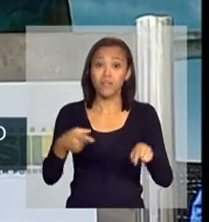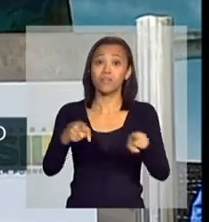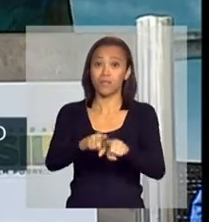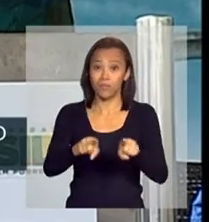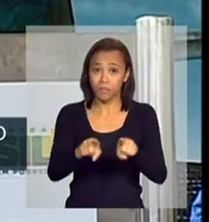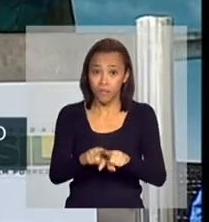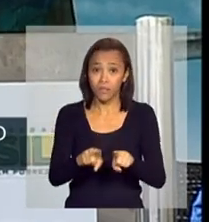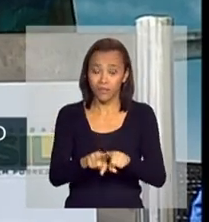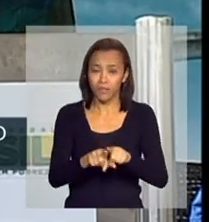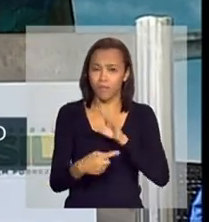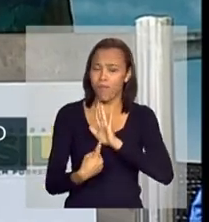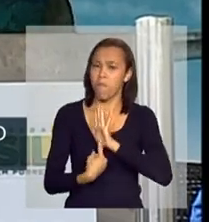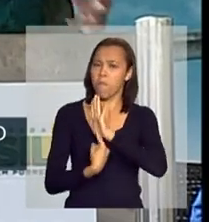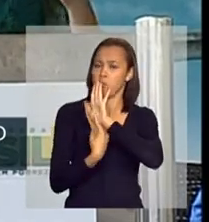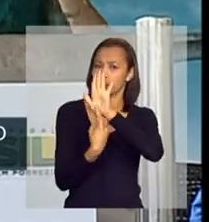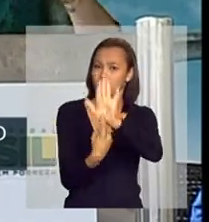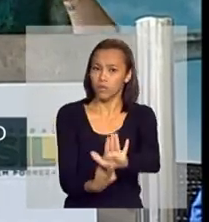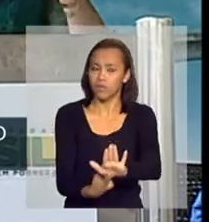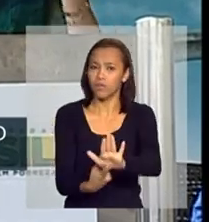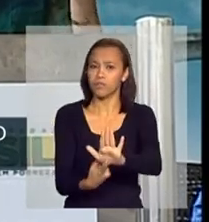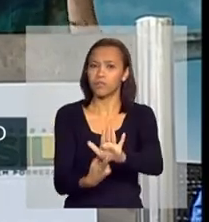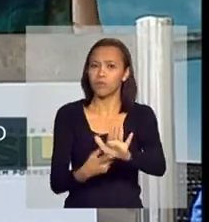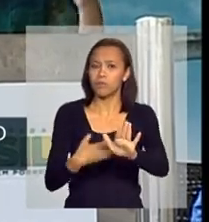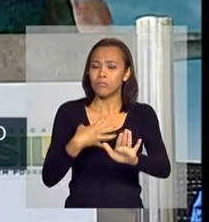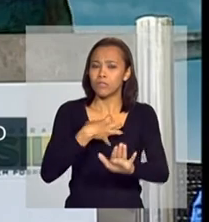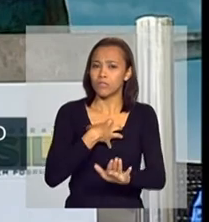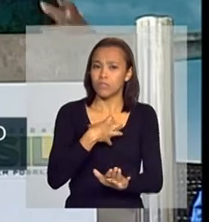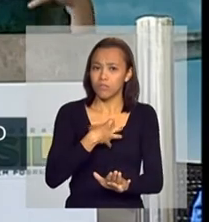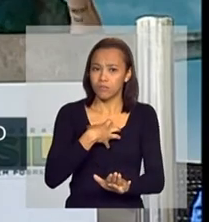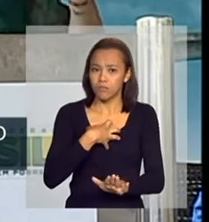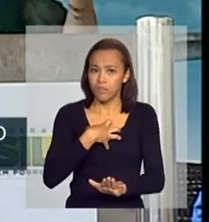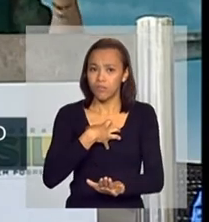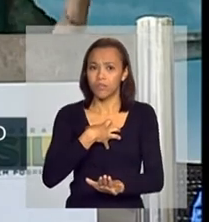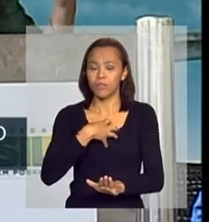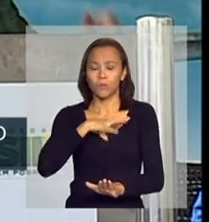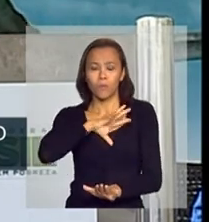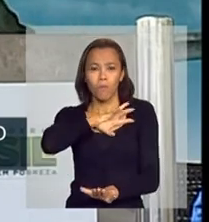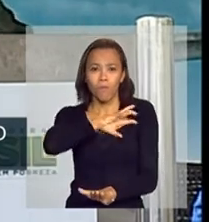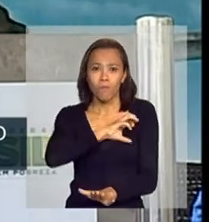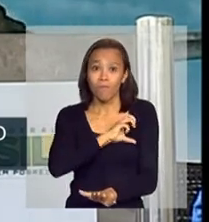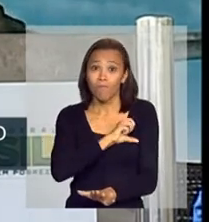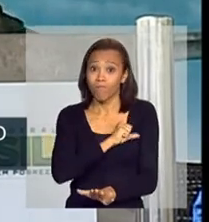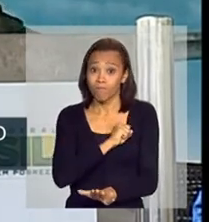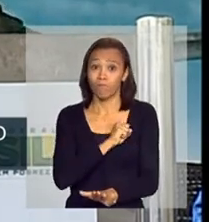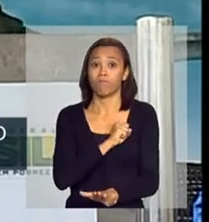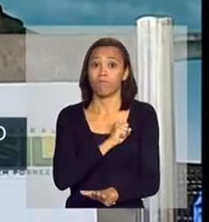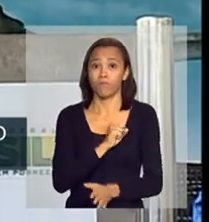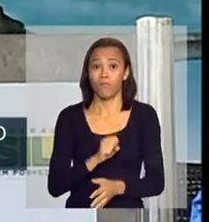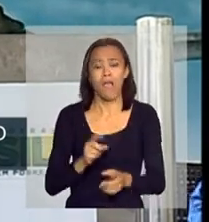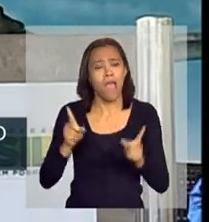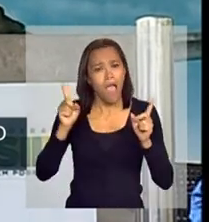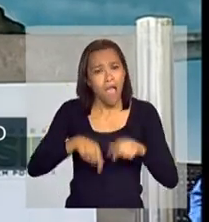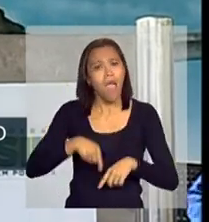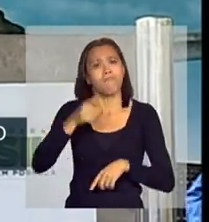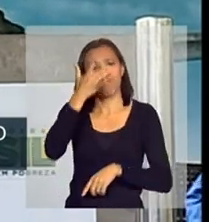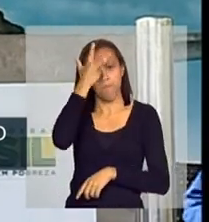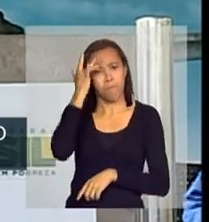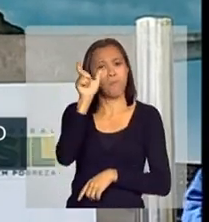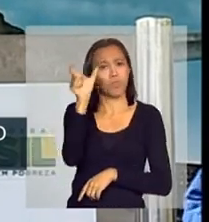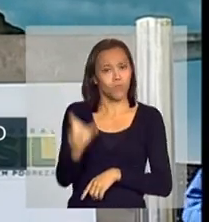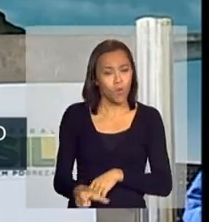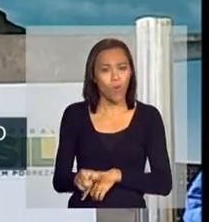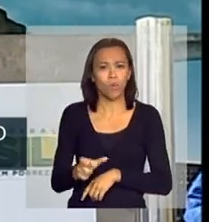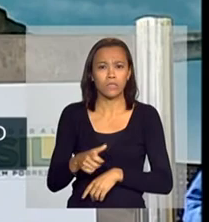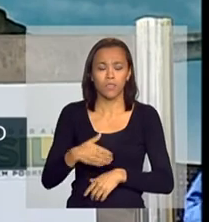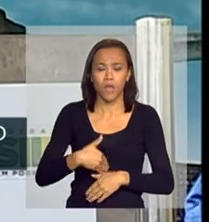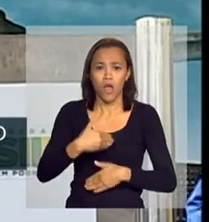tempo, mostrando o sentimento, a paixão. São pessoas que, ao longo